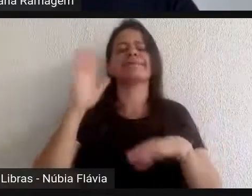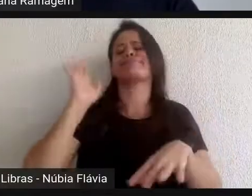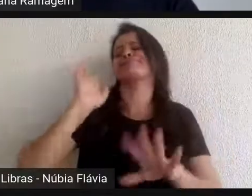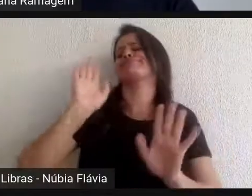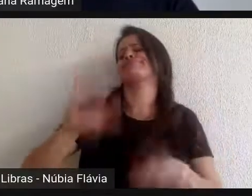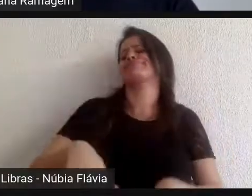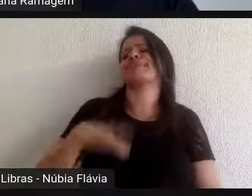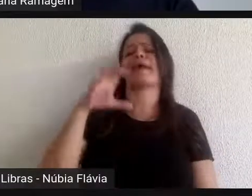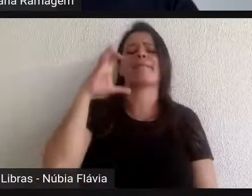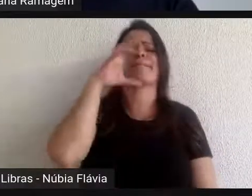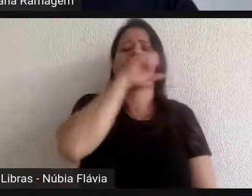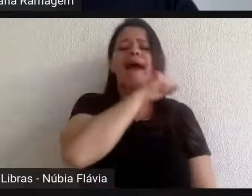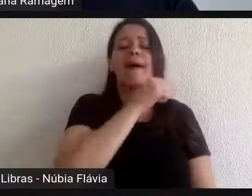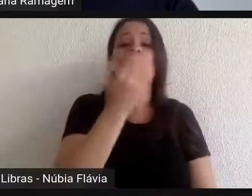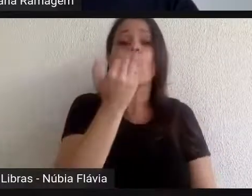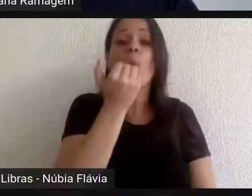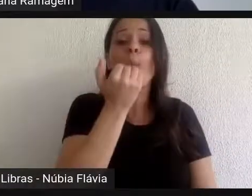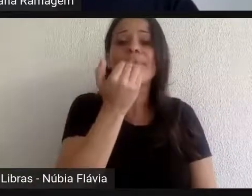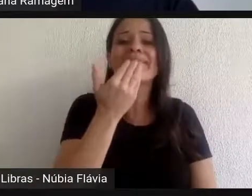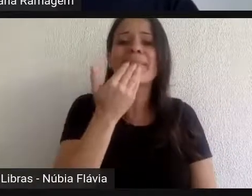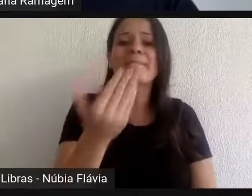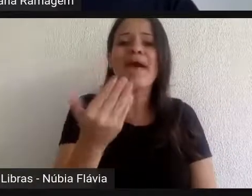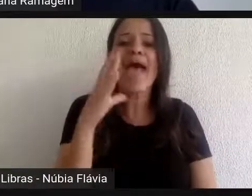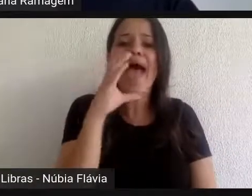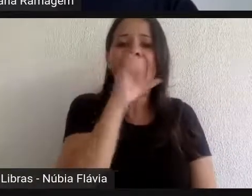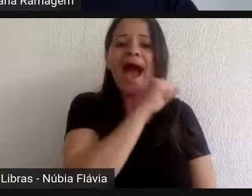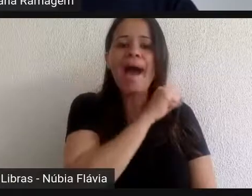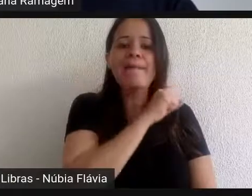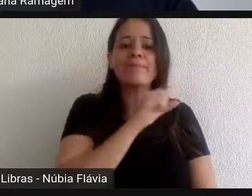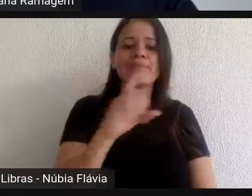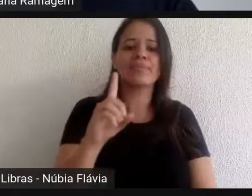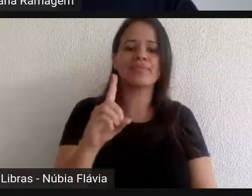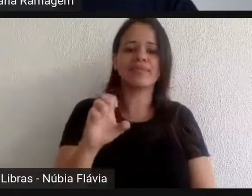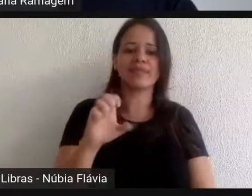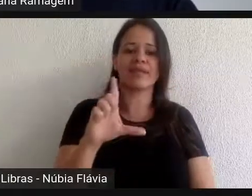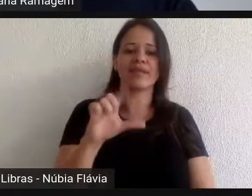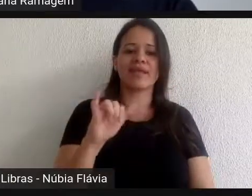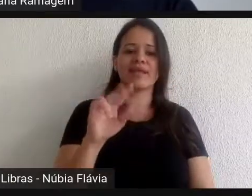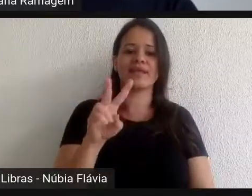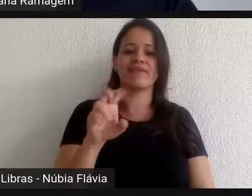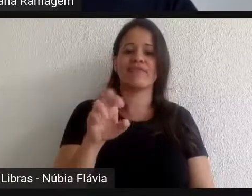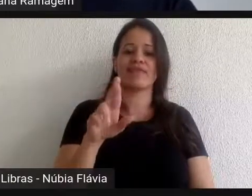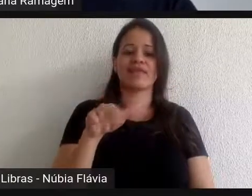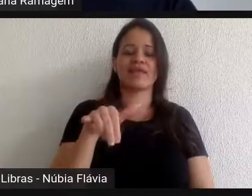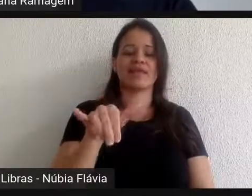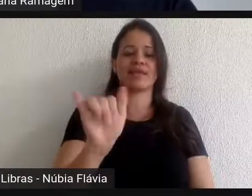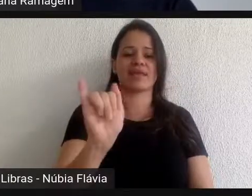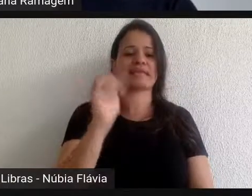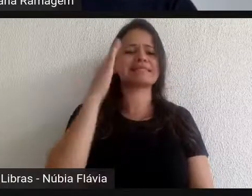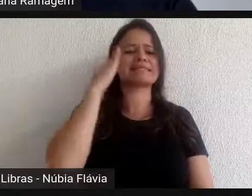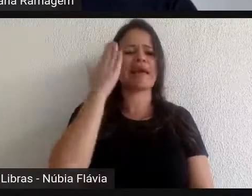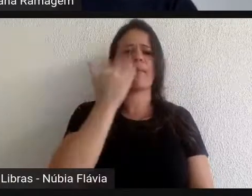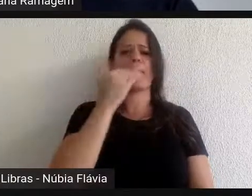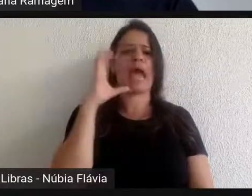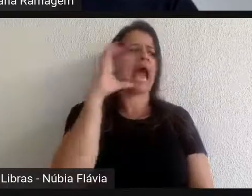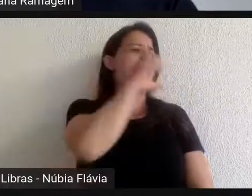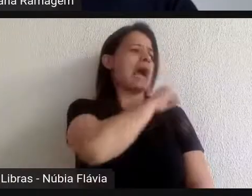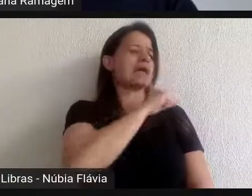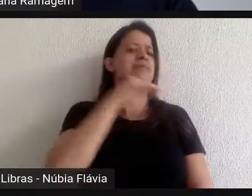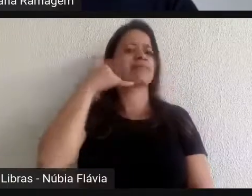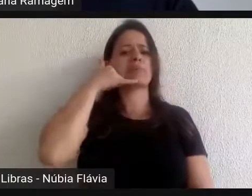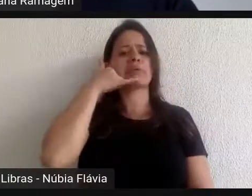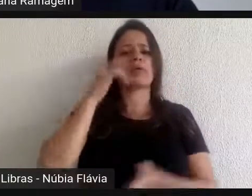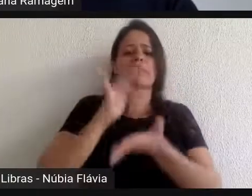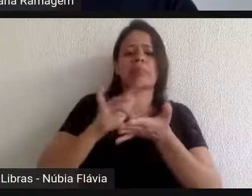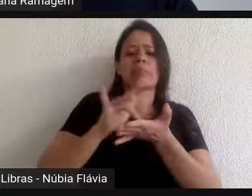o delivery está aí e com toda a força, né? É uma onda que veio com mais força agora. É